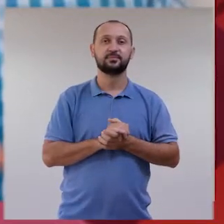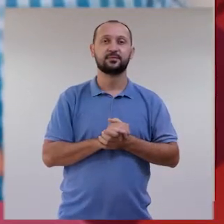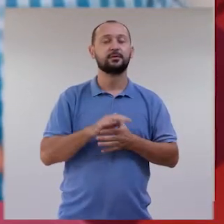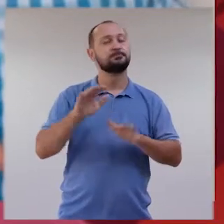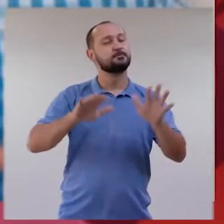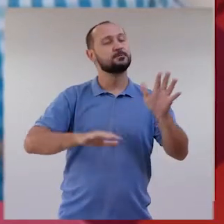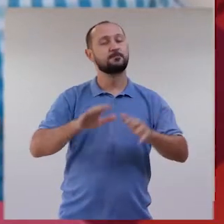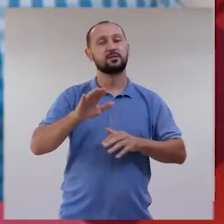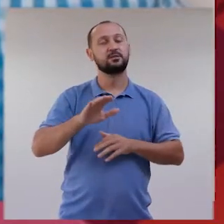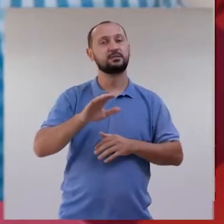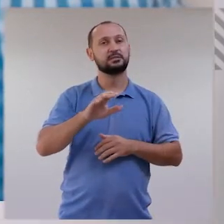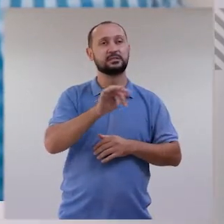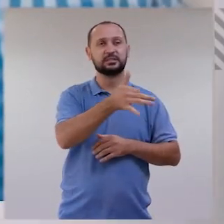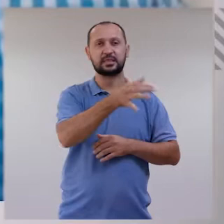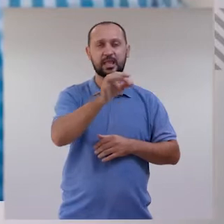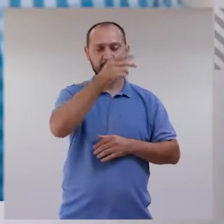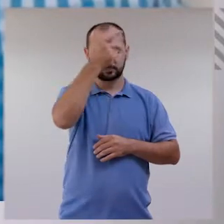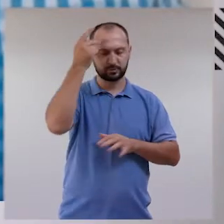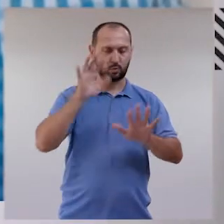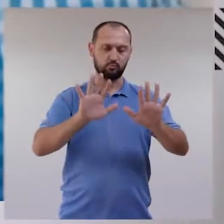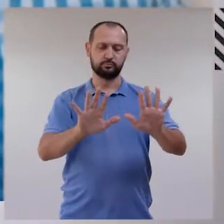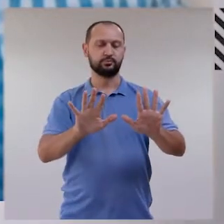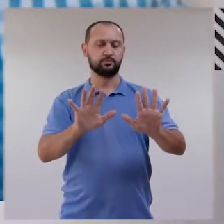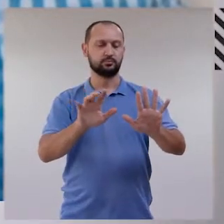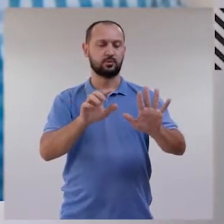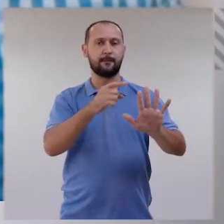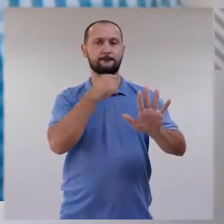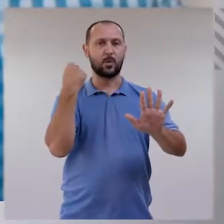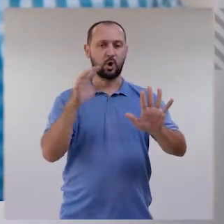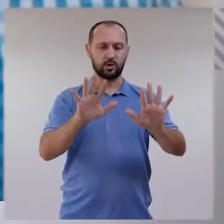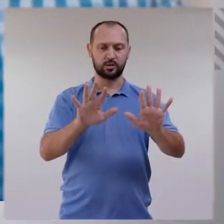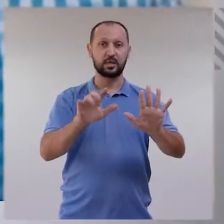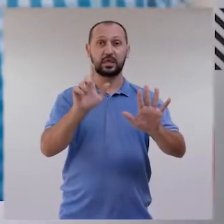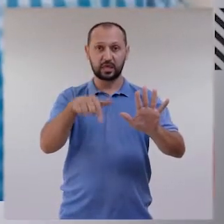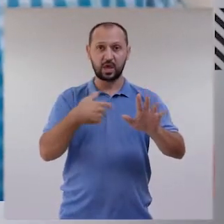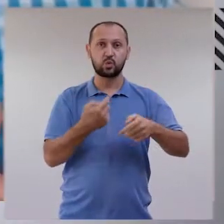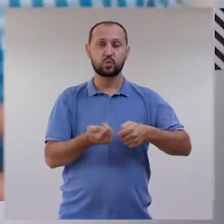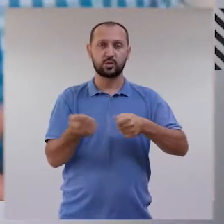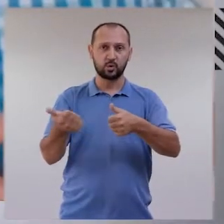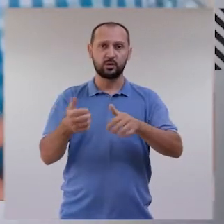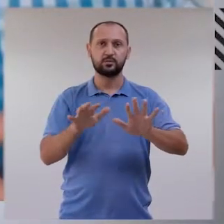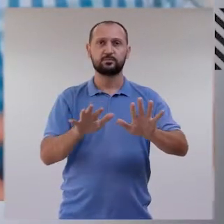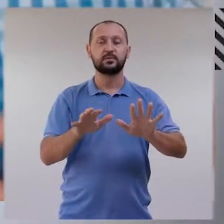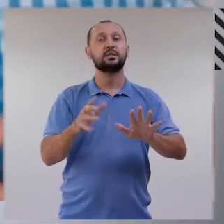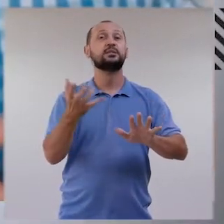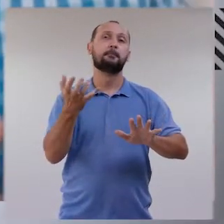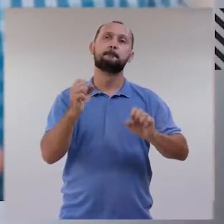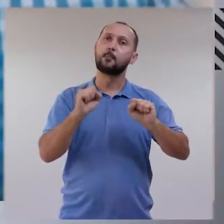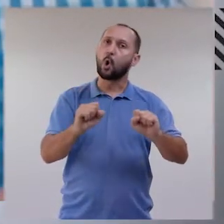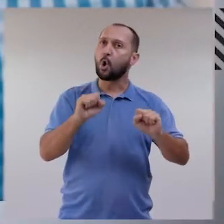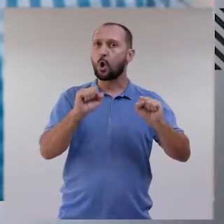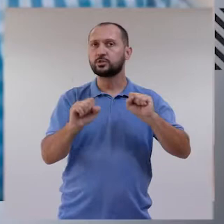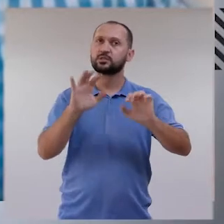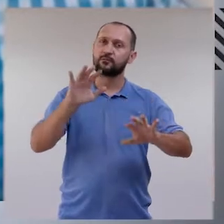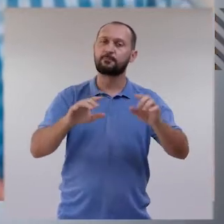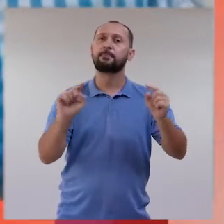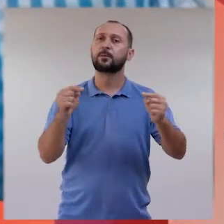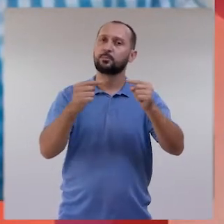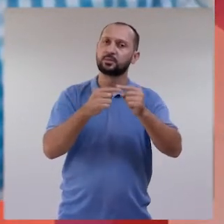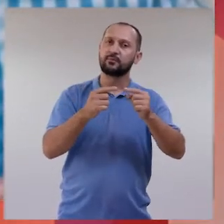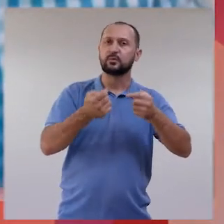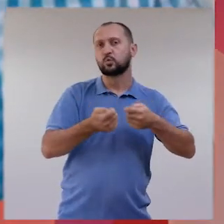Então, você imagine, de 10 pessoas, né, vamos dizer assim, que vão a óbito, que são doadores, que